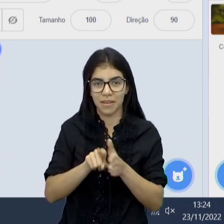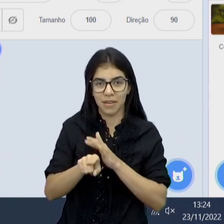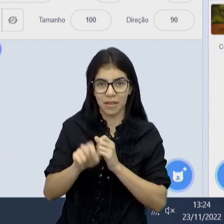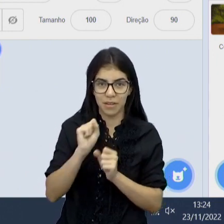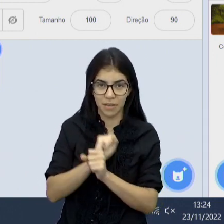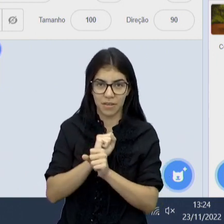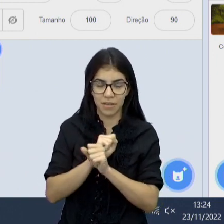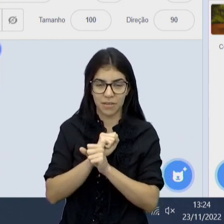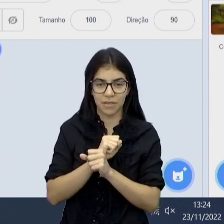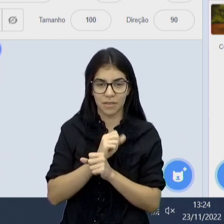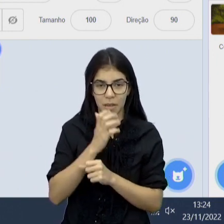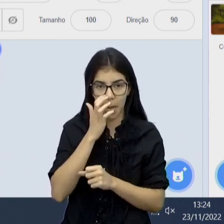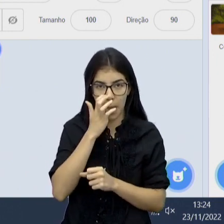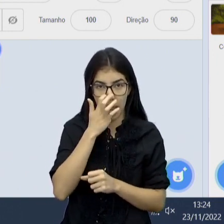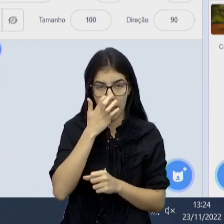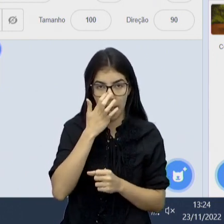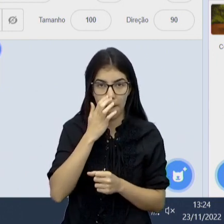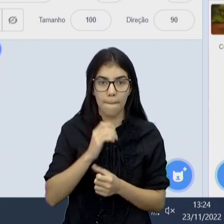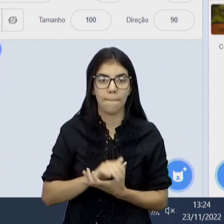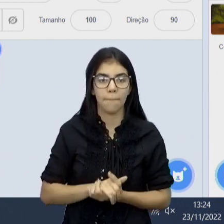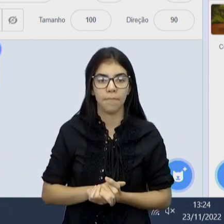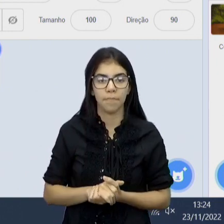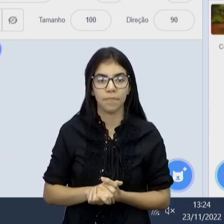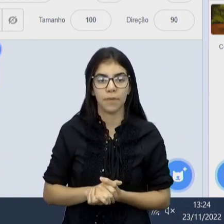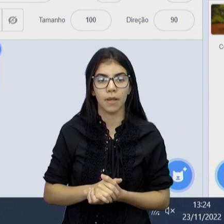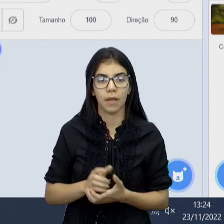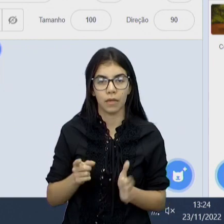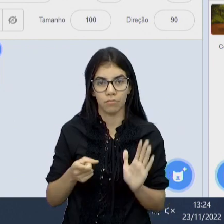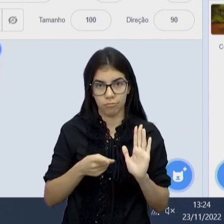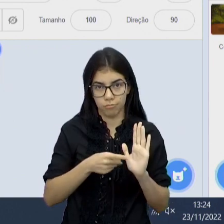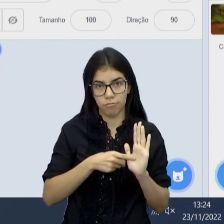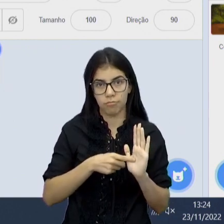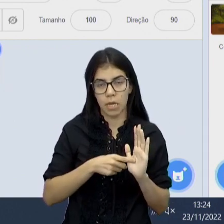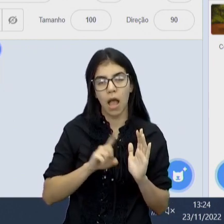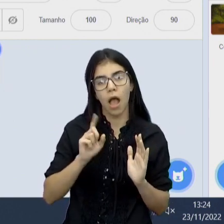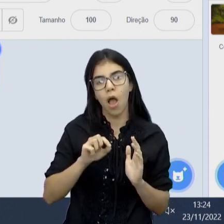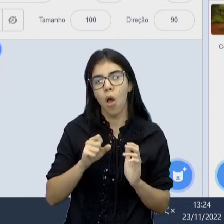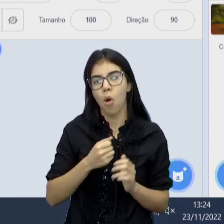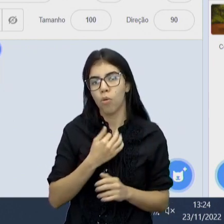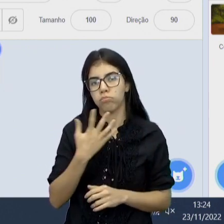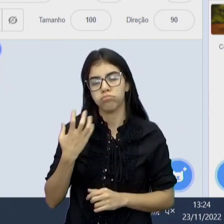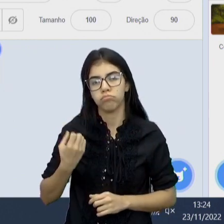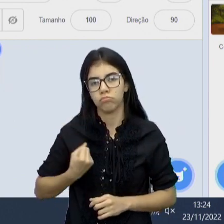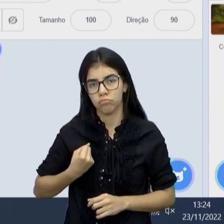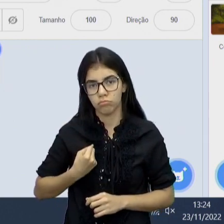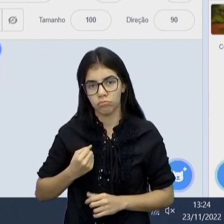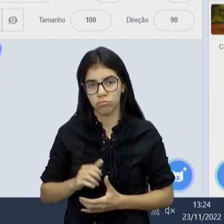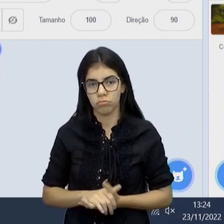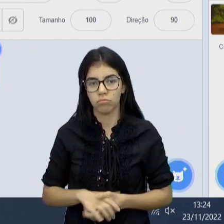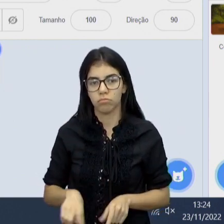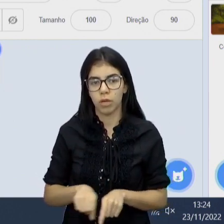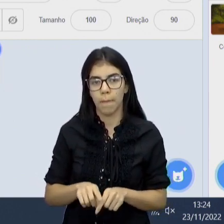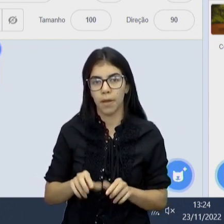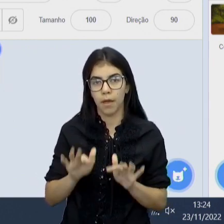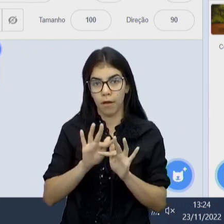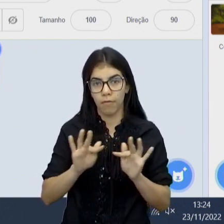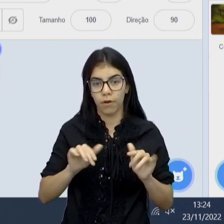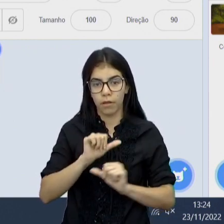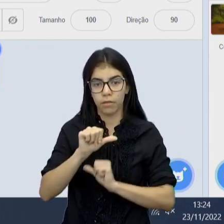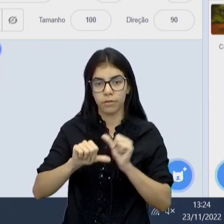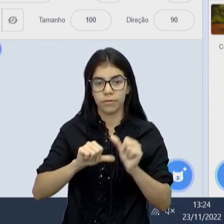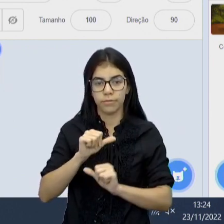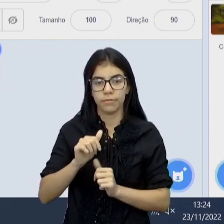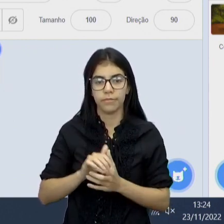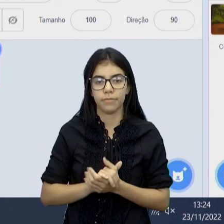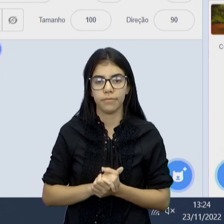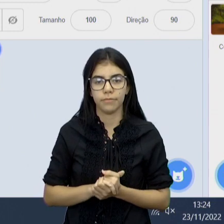coisa e espere. Pergunte, Isso. abre e Tá espera. escrito isso. É que aí ele tá falando qual é o número, né? Isso. Mas é esse que você vai arrastar que a gente vai mudar a frase. É esse aí, ó.